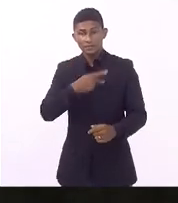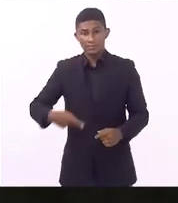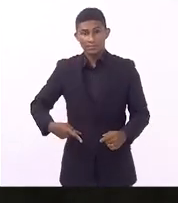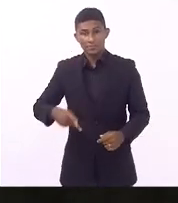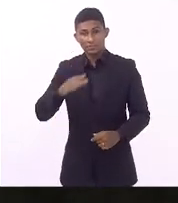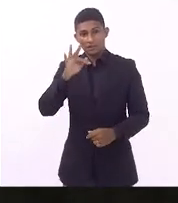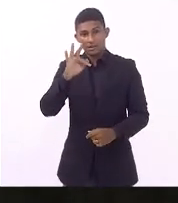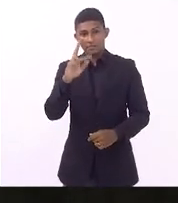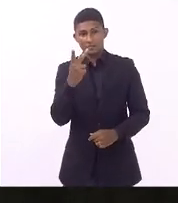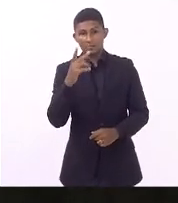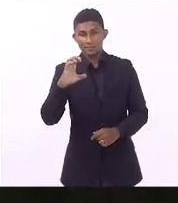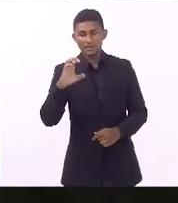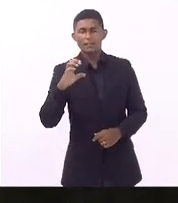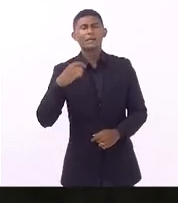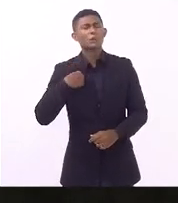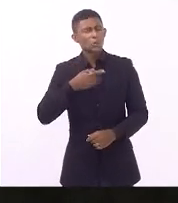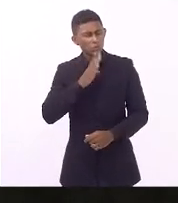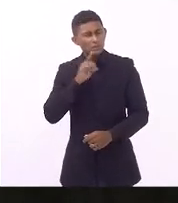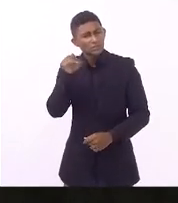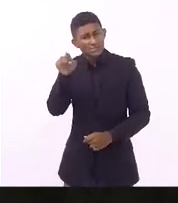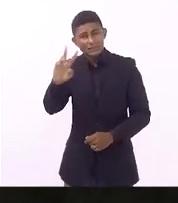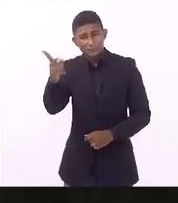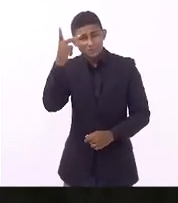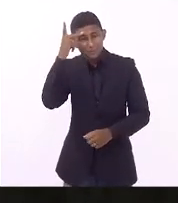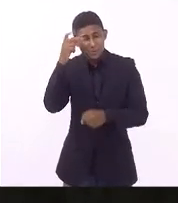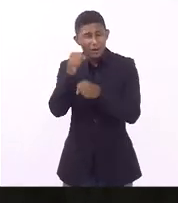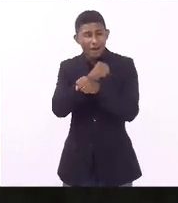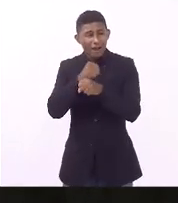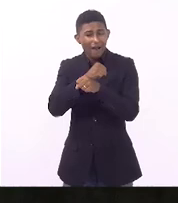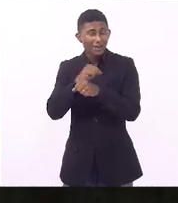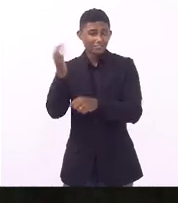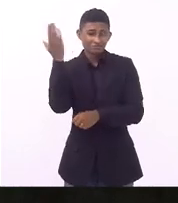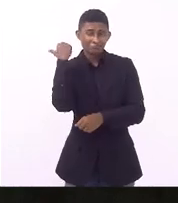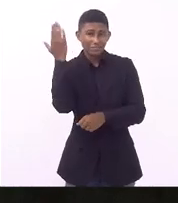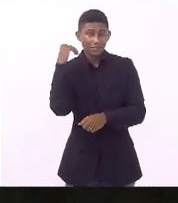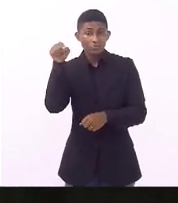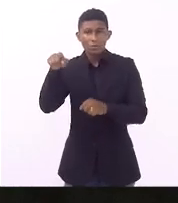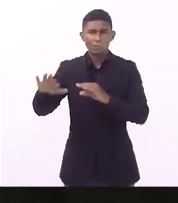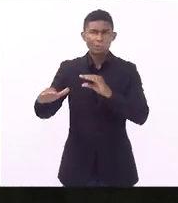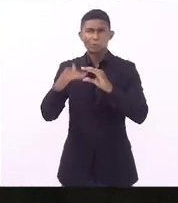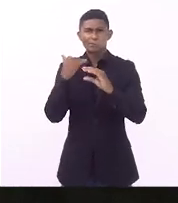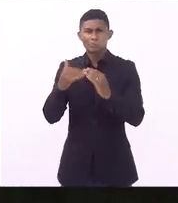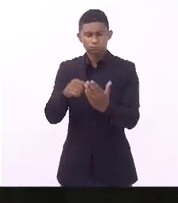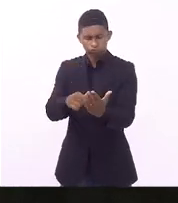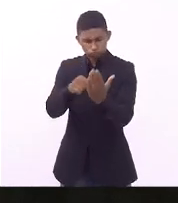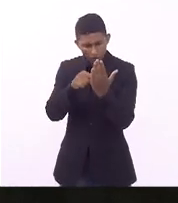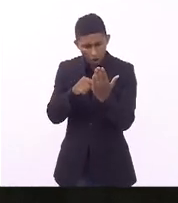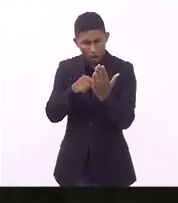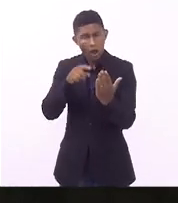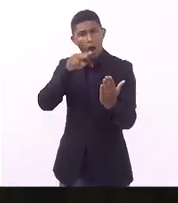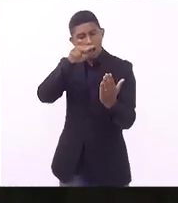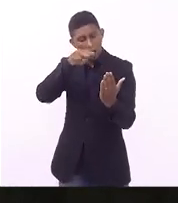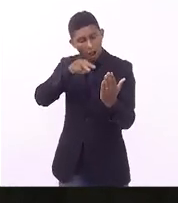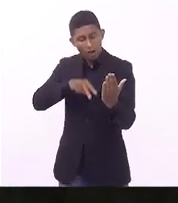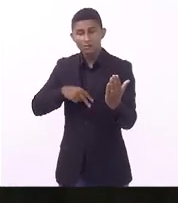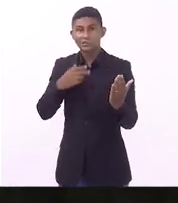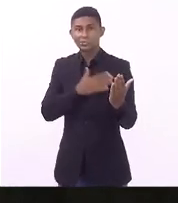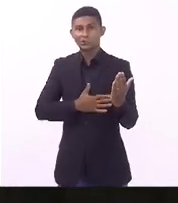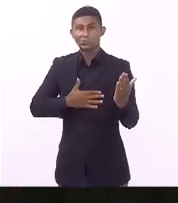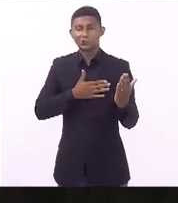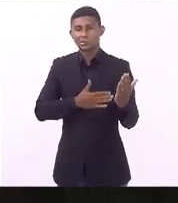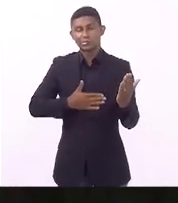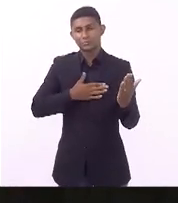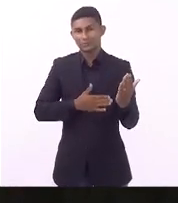Eu o conheci em São Paulo há muitos anos e ele soube e mandou uma mensagem muito emocionante e tal, gostei demais. E